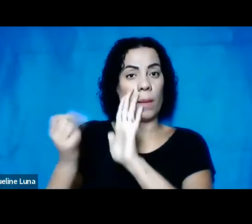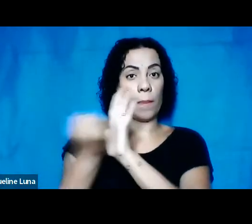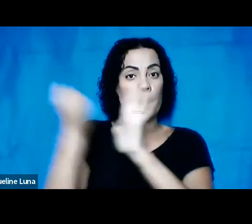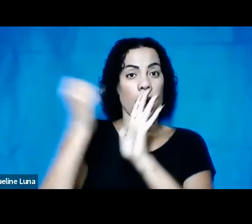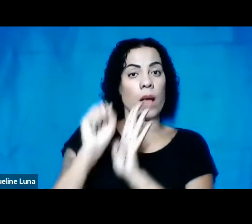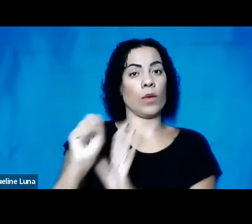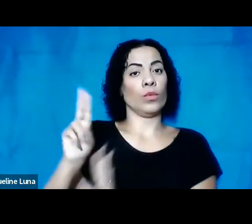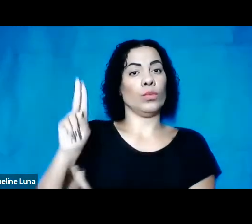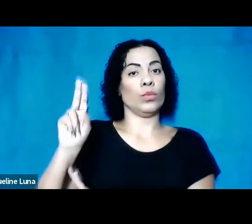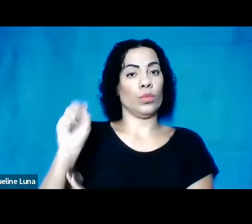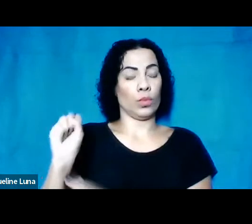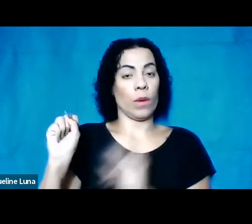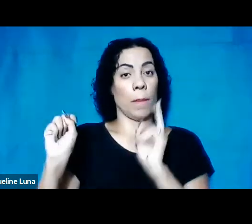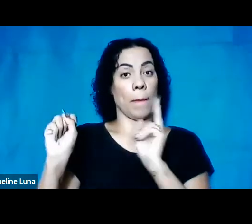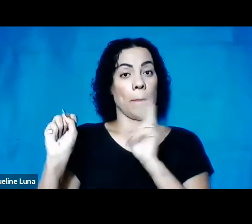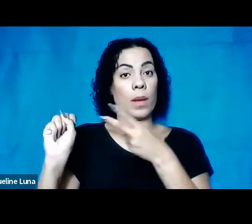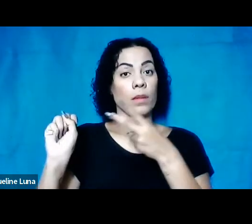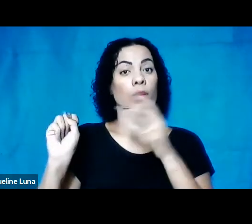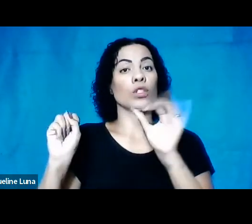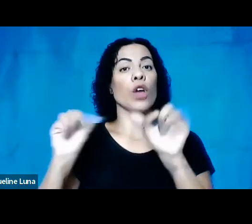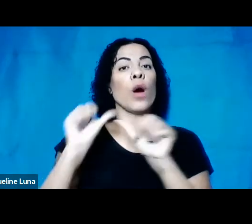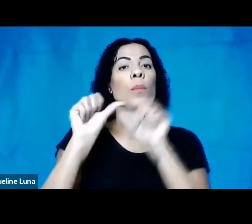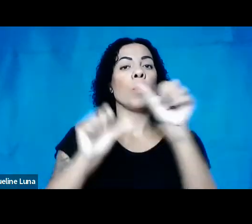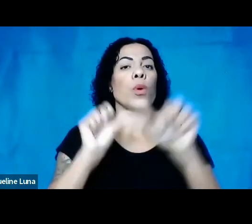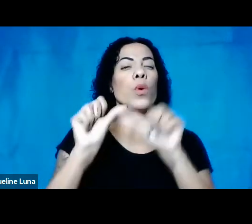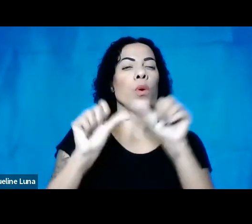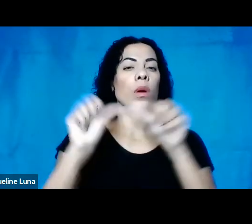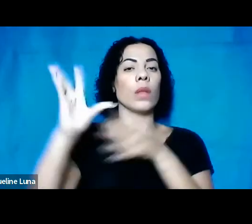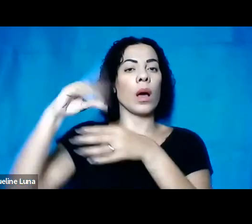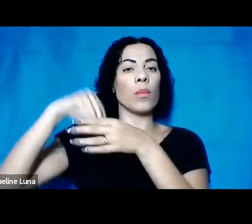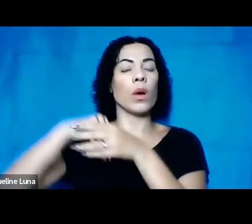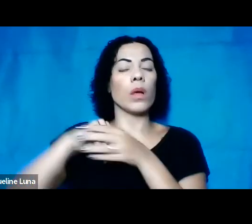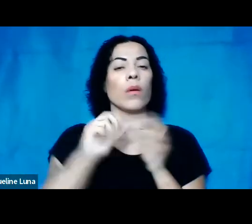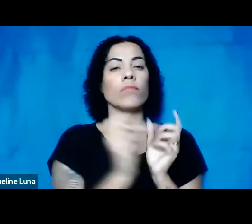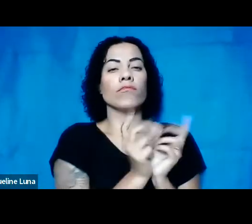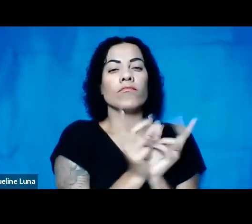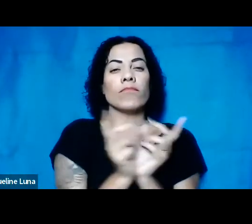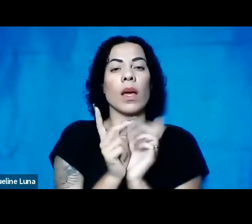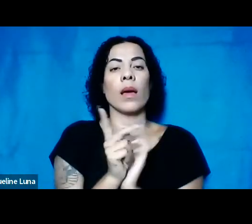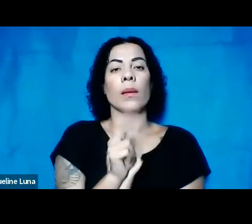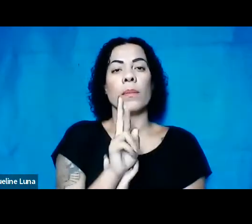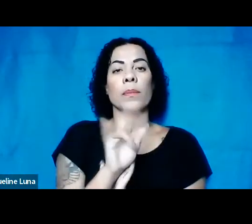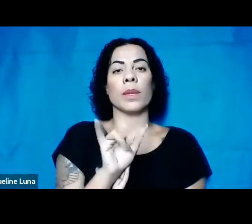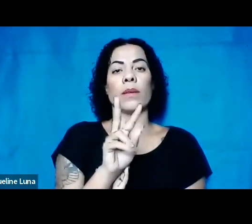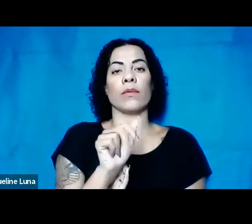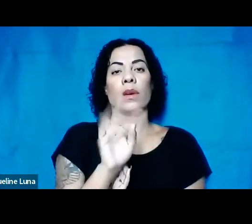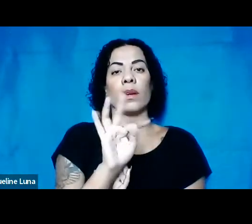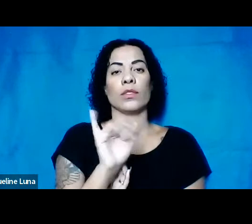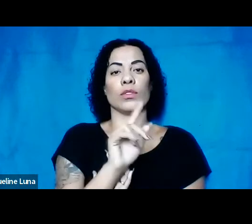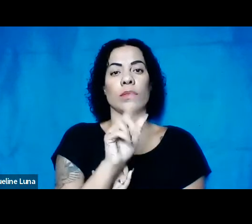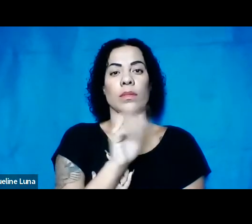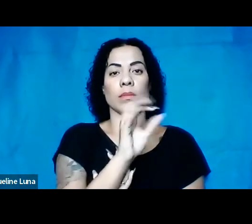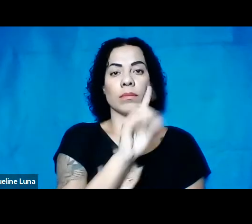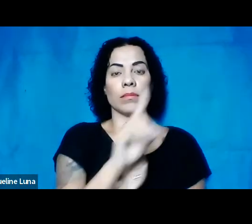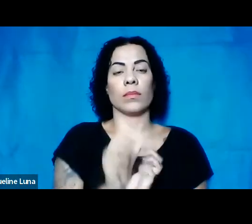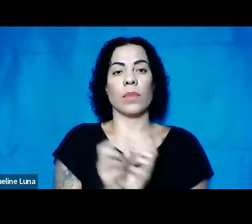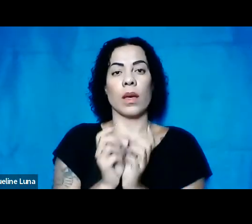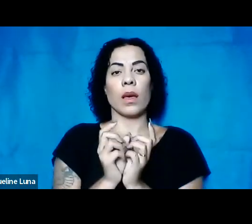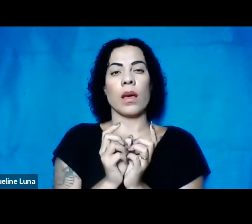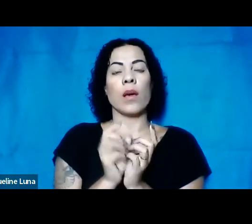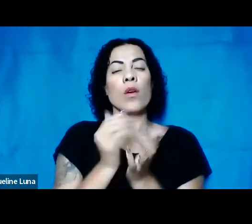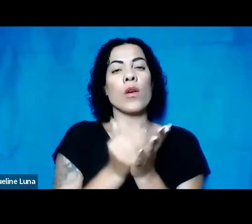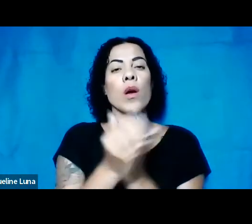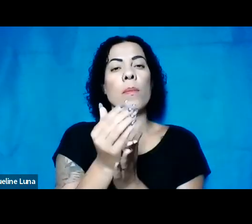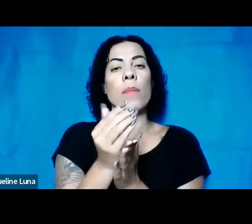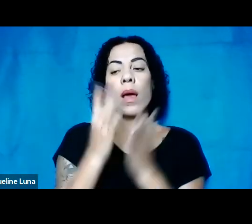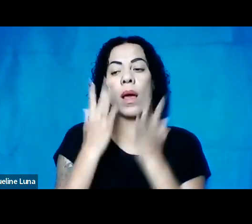SUS, e muda ele por dentro. Privatiza ele, assume a atenção básica, né?